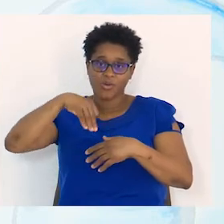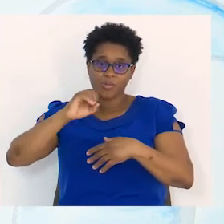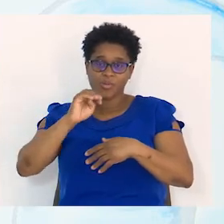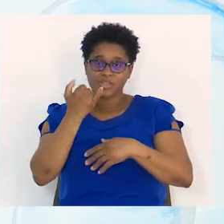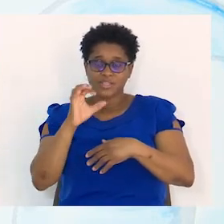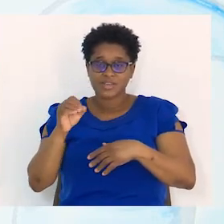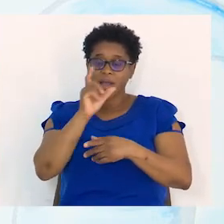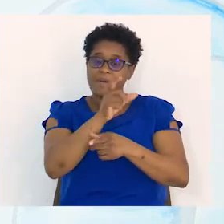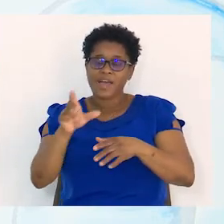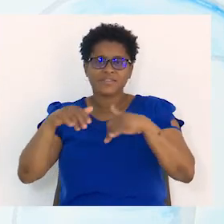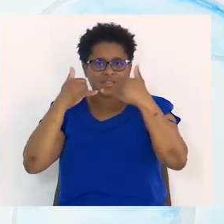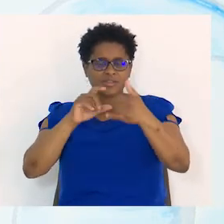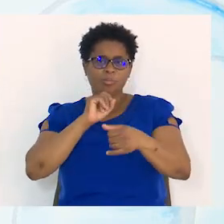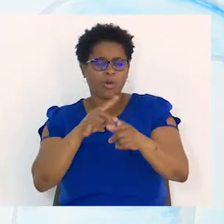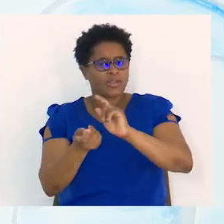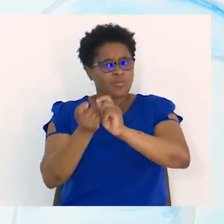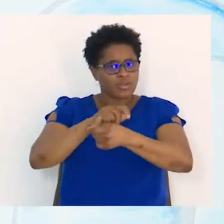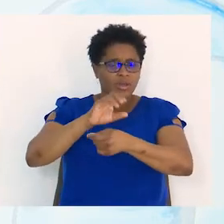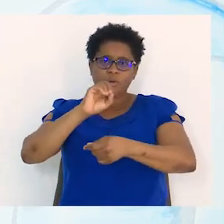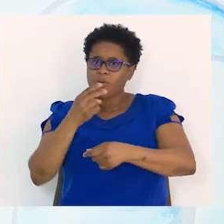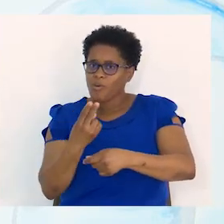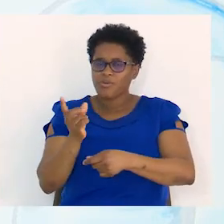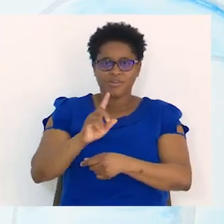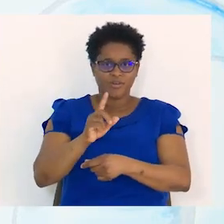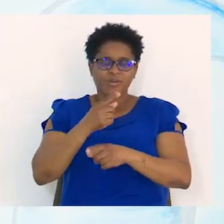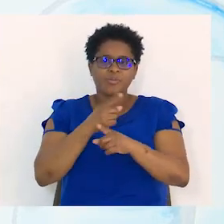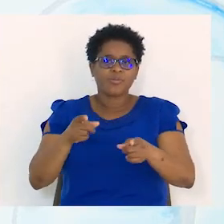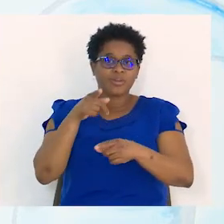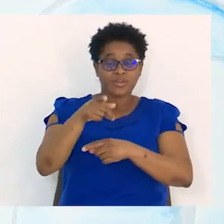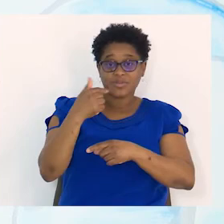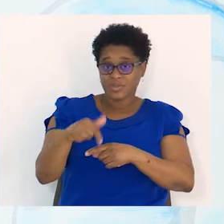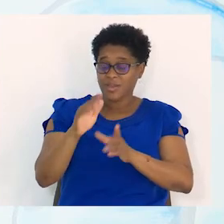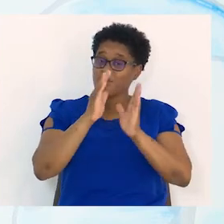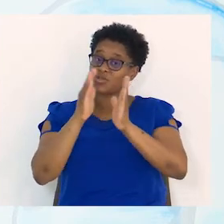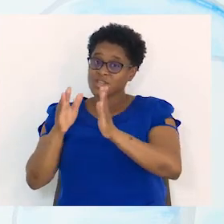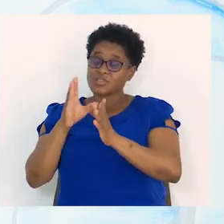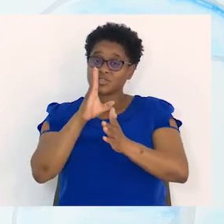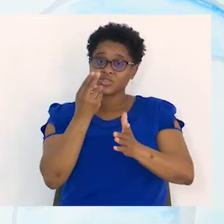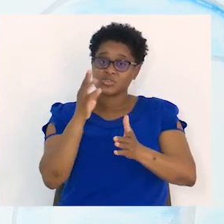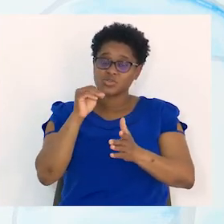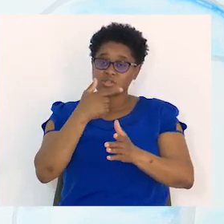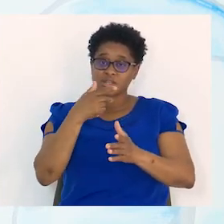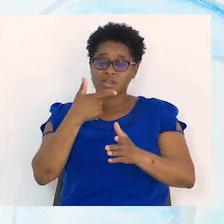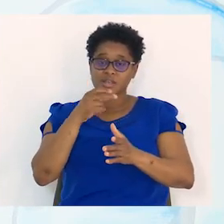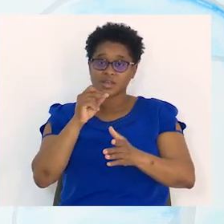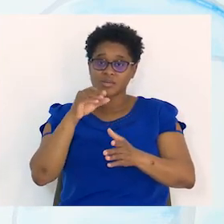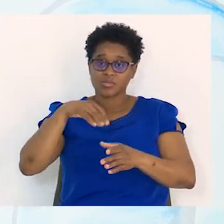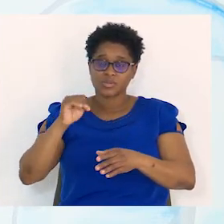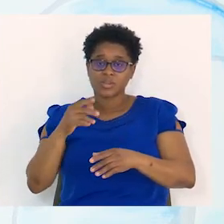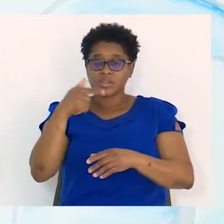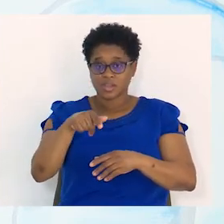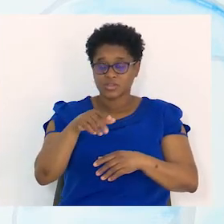palavra seguinte pode modificar ou não. Porque tu tens o processo de justaposição, tu tens o